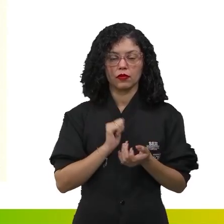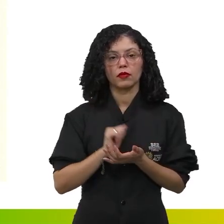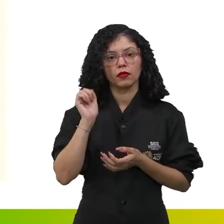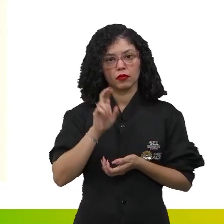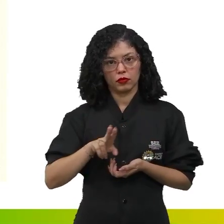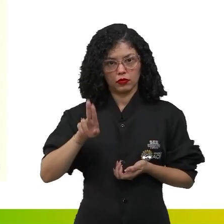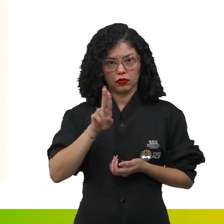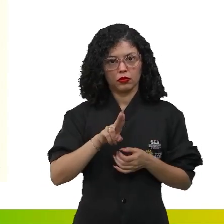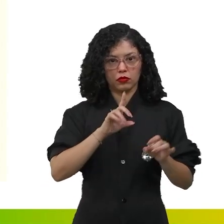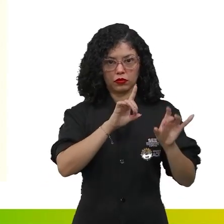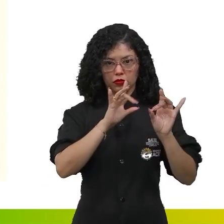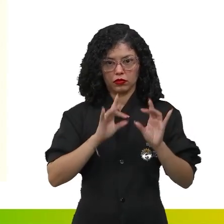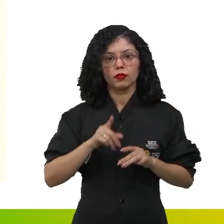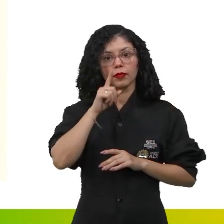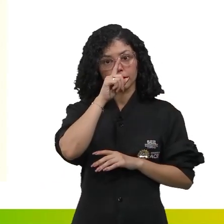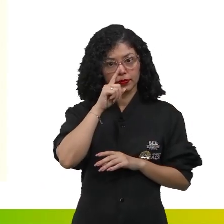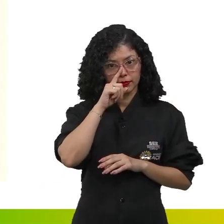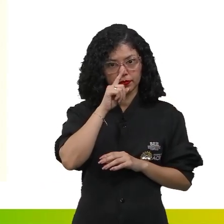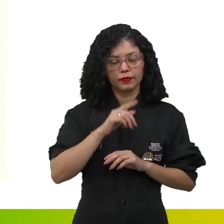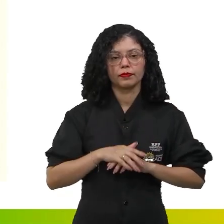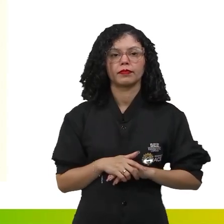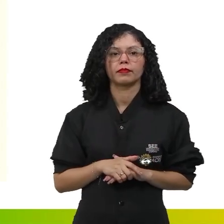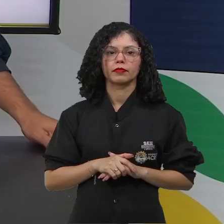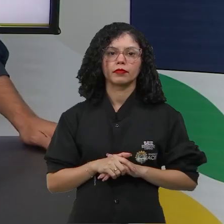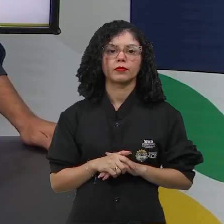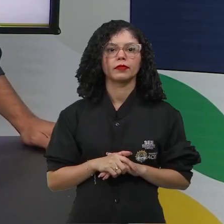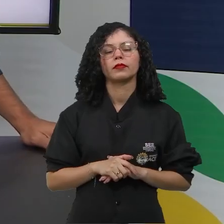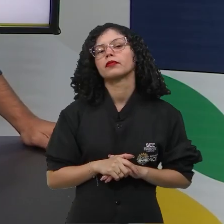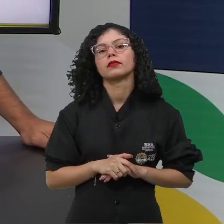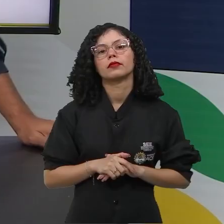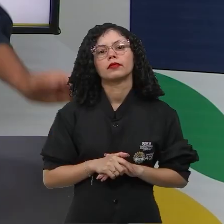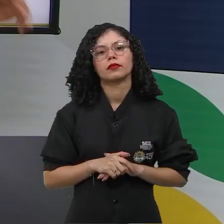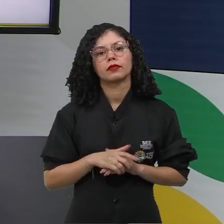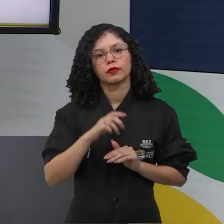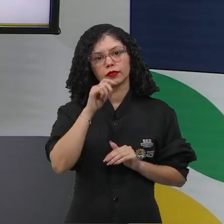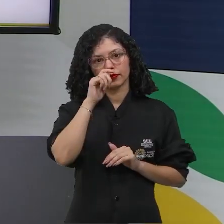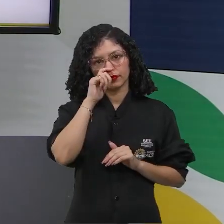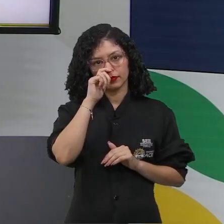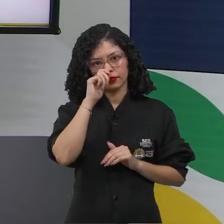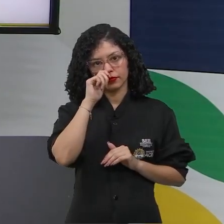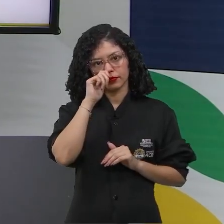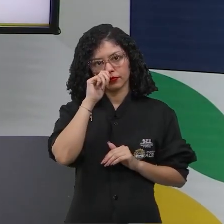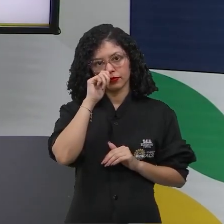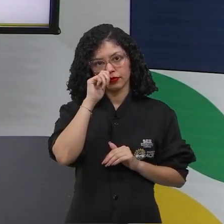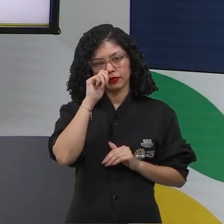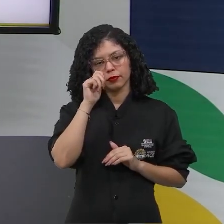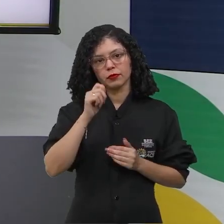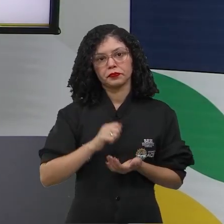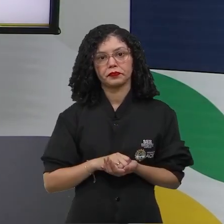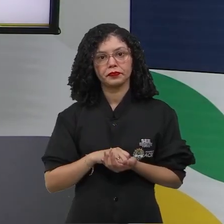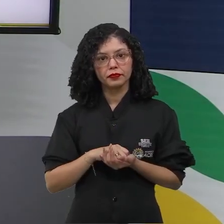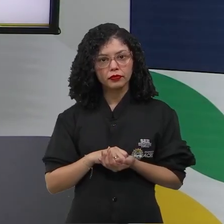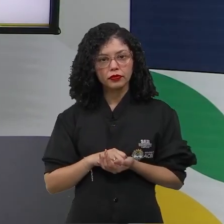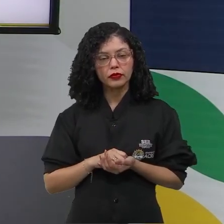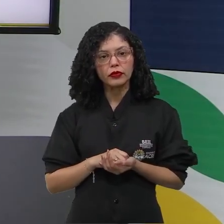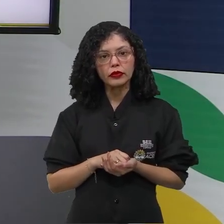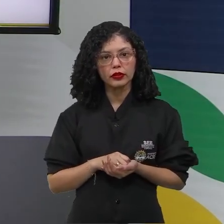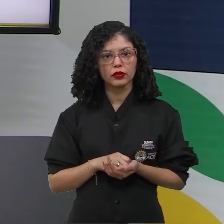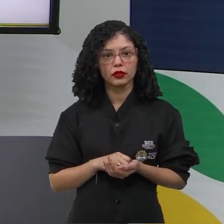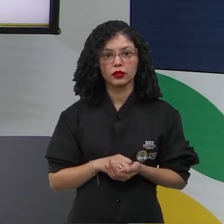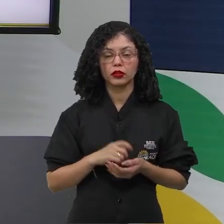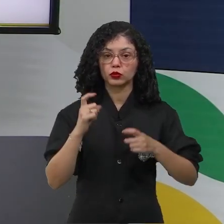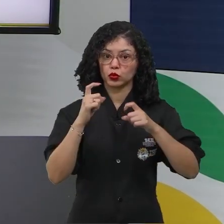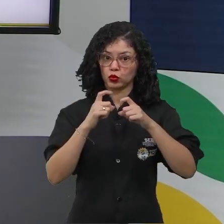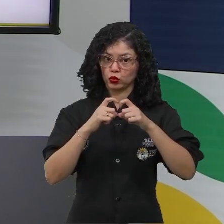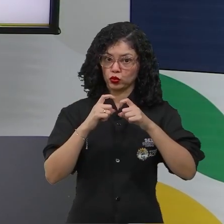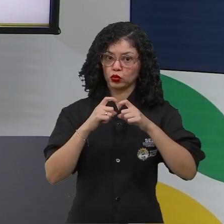médica. Seu uso estético é perigoso. Eu vou tomar. Gente, aqui é uma questão